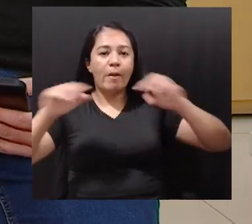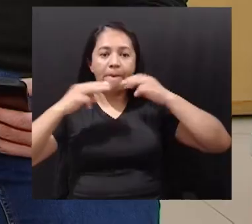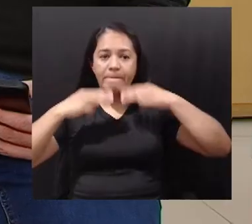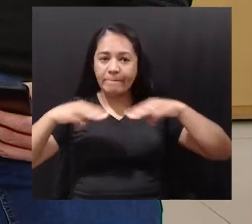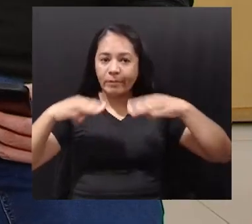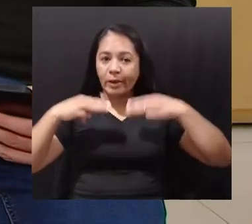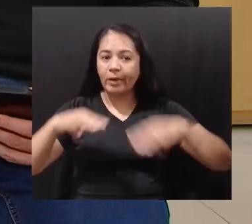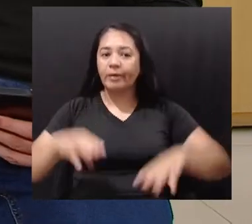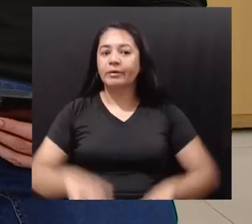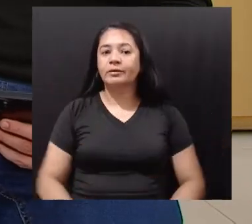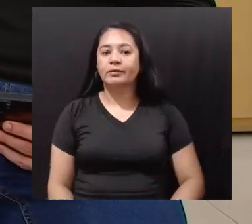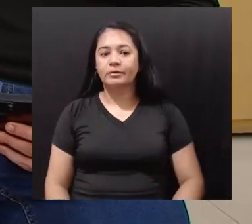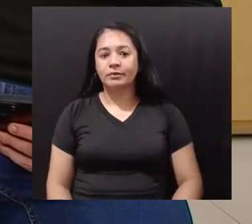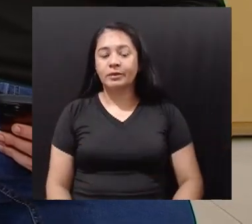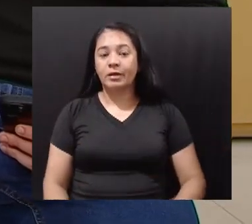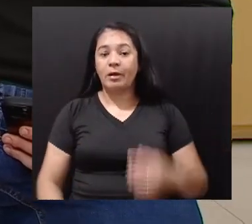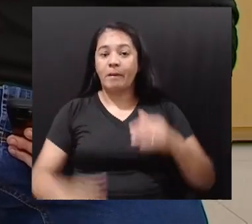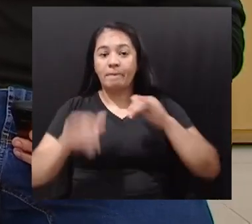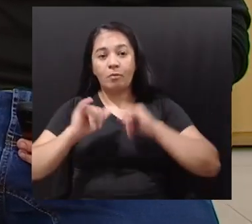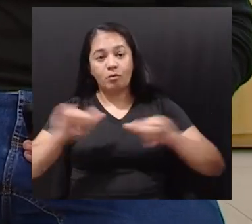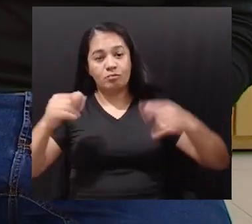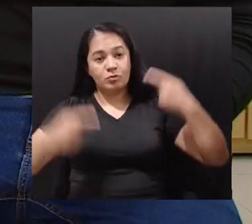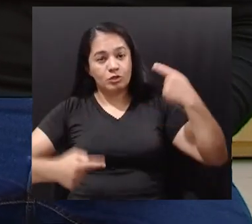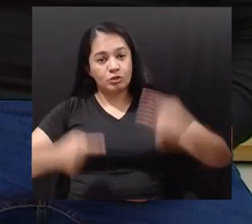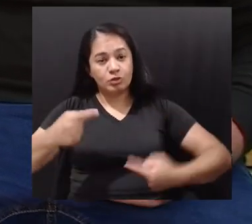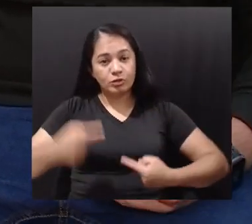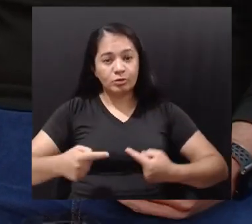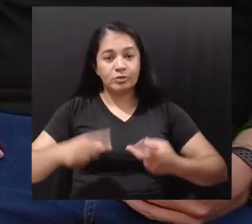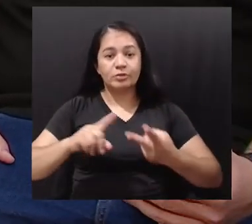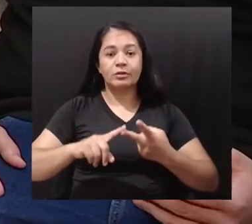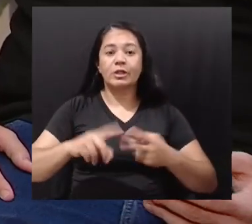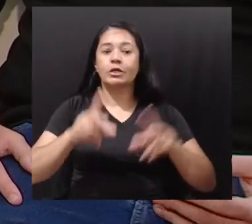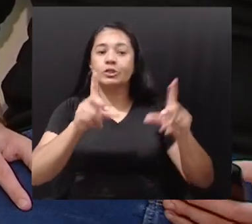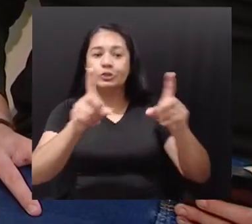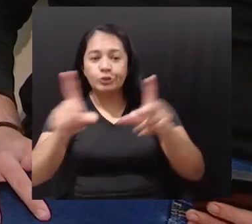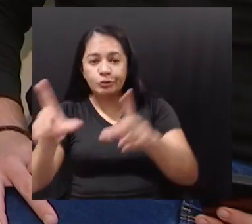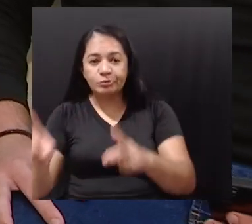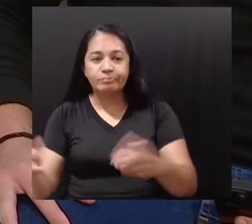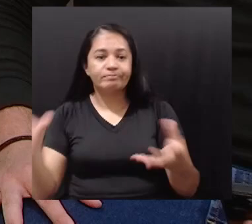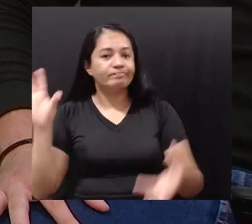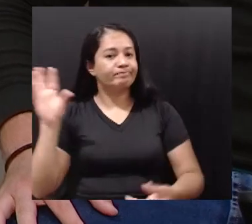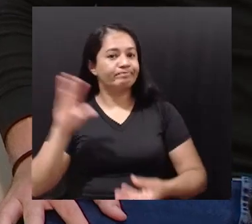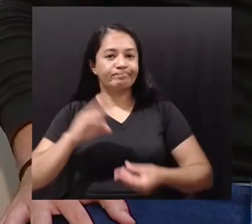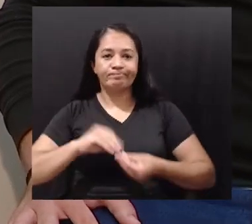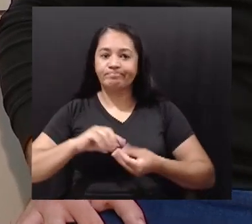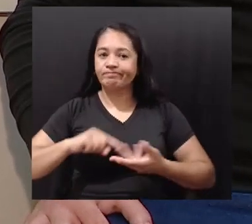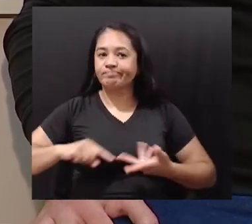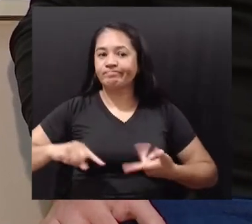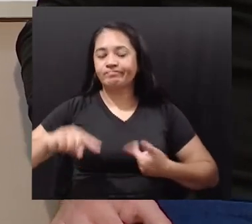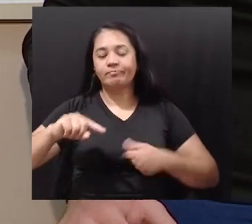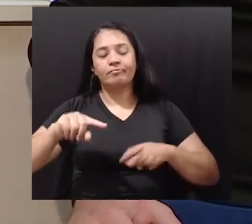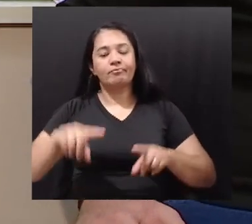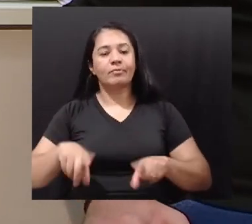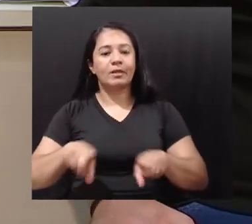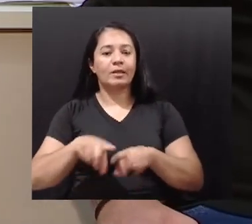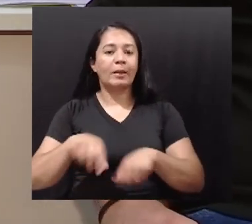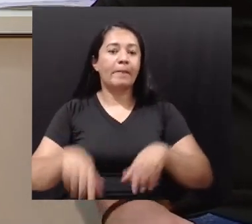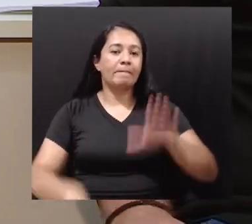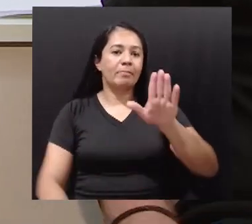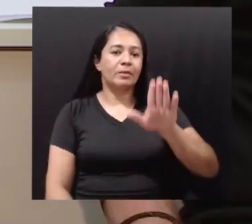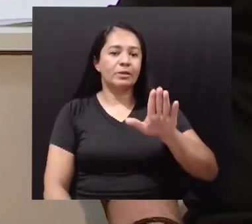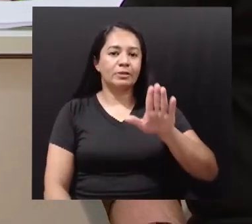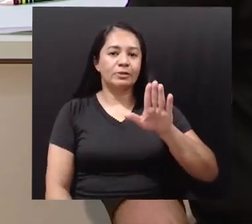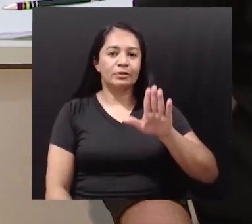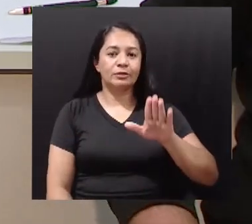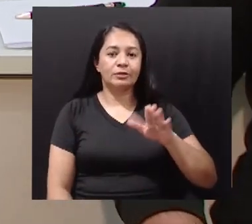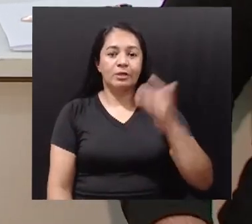publicidade política, para publicidade mercadológica, enfim. Para além do mais, os dados eles